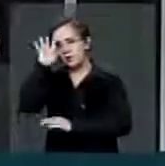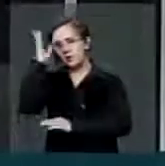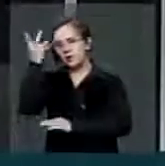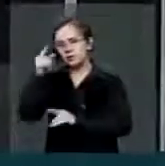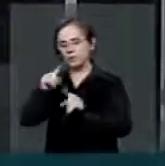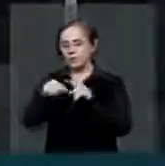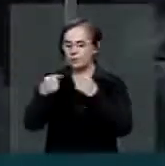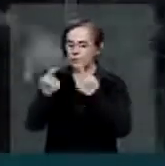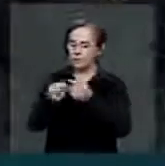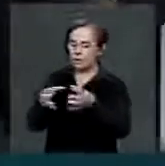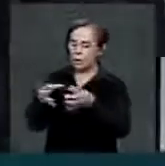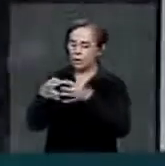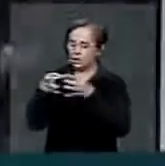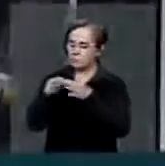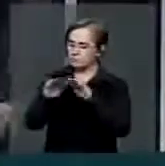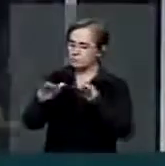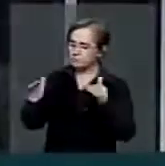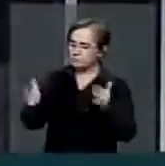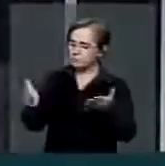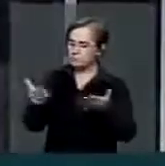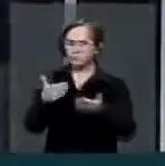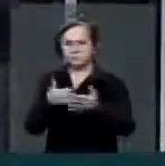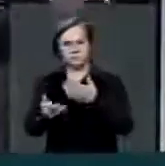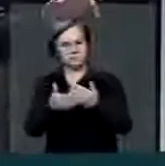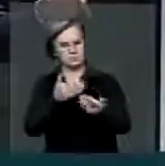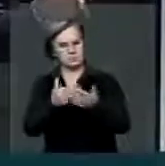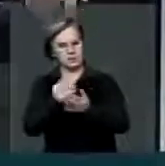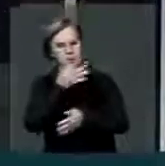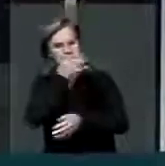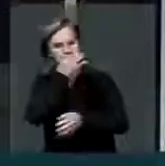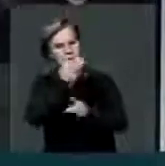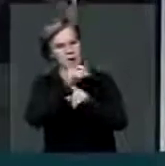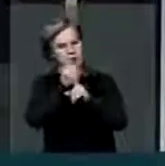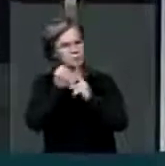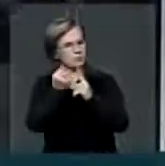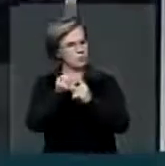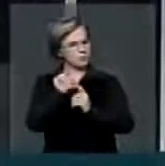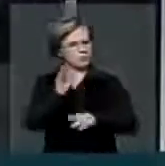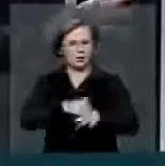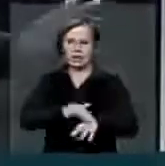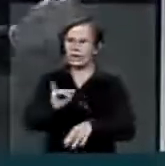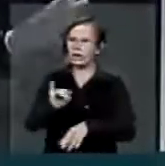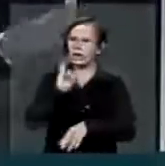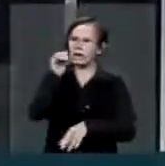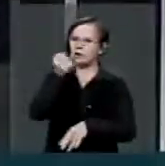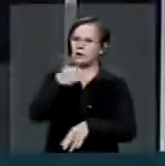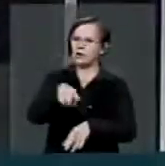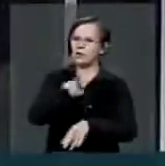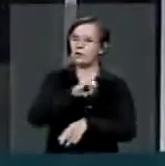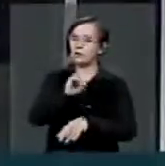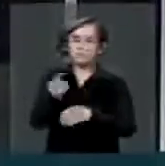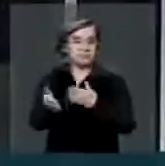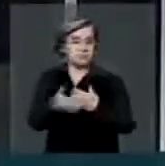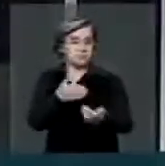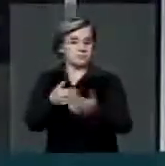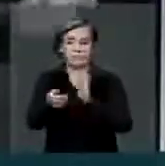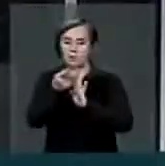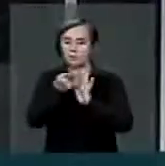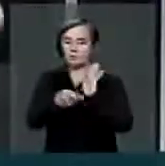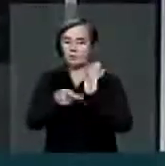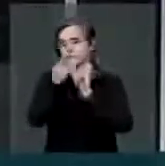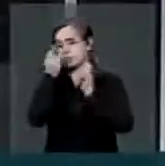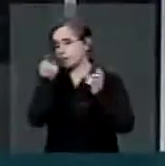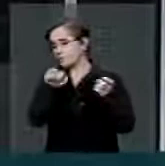mesa, independente daquilo que a sociedade ache que é o mais importante ou não, o projeto não vem para a pauta, para